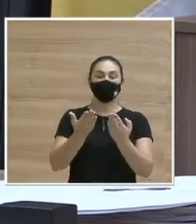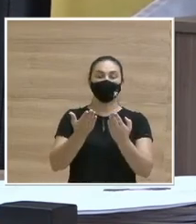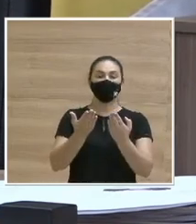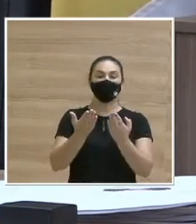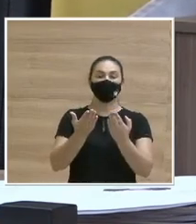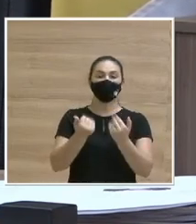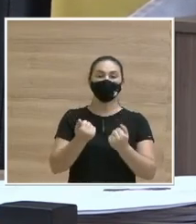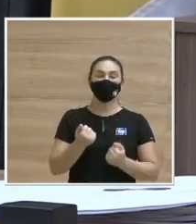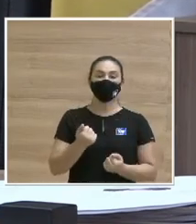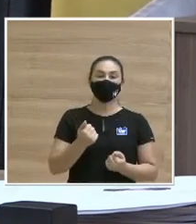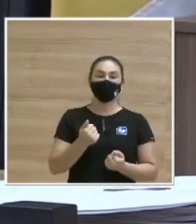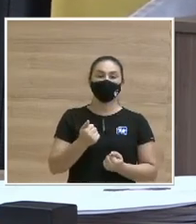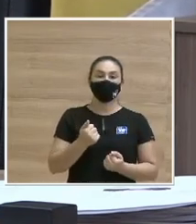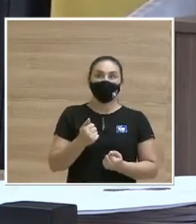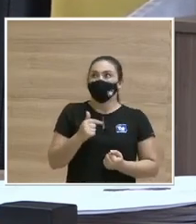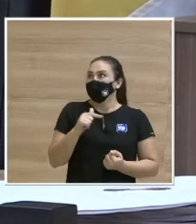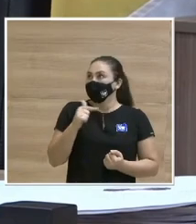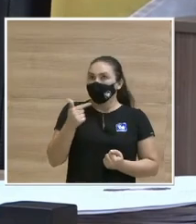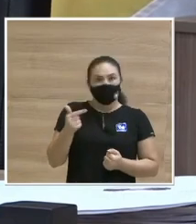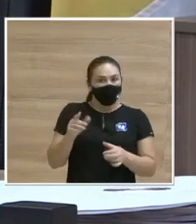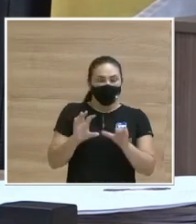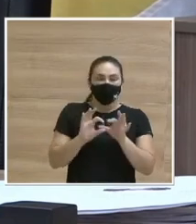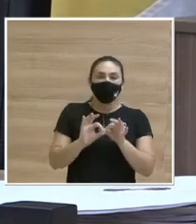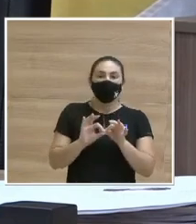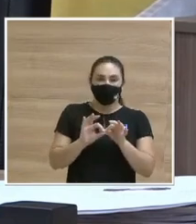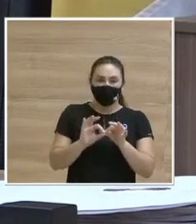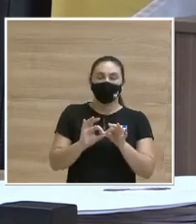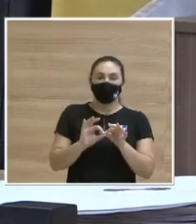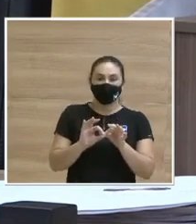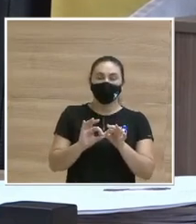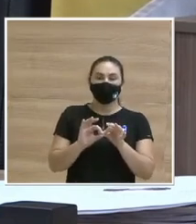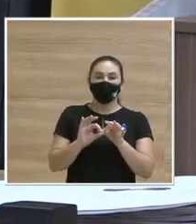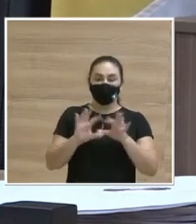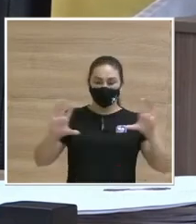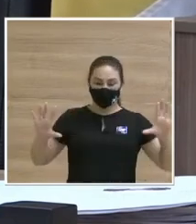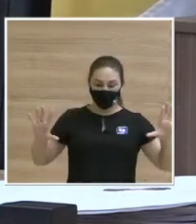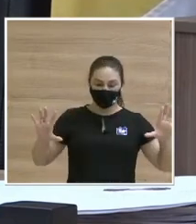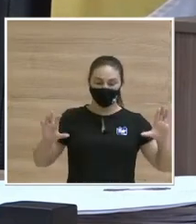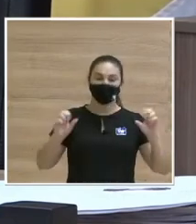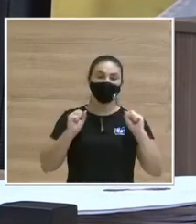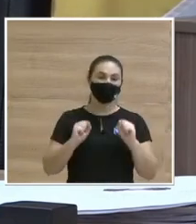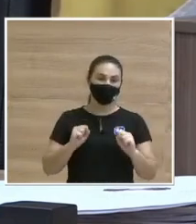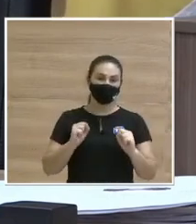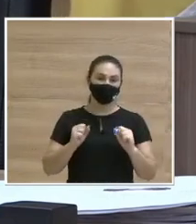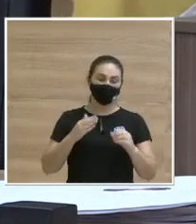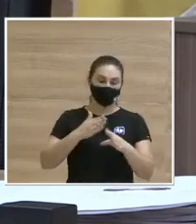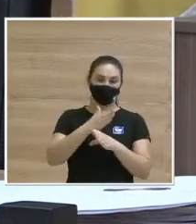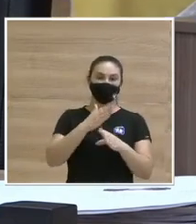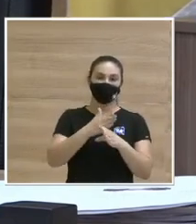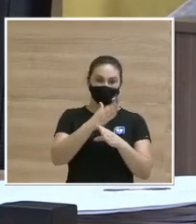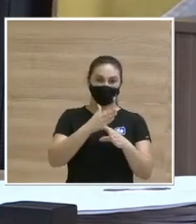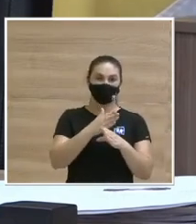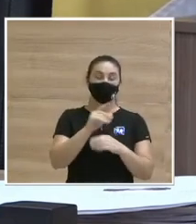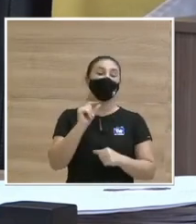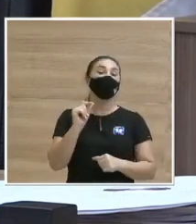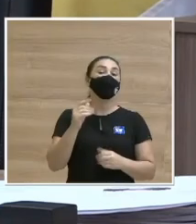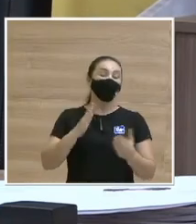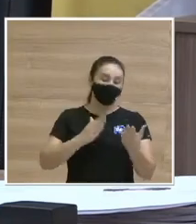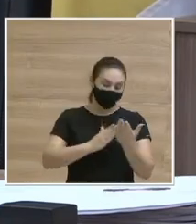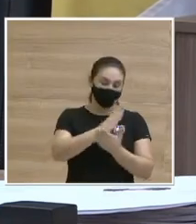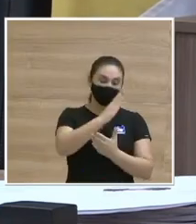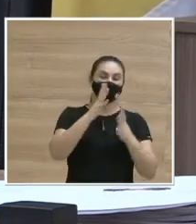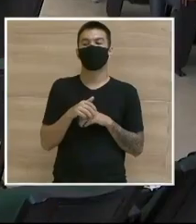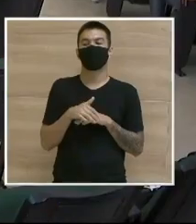Levantada a restrição de não filiado, deliberou-se pelo plenário a possibilidade de partição. Esta foi aprovada